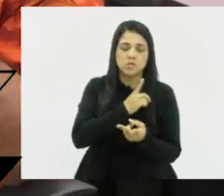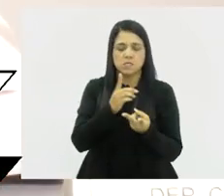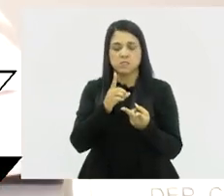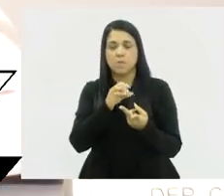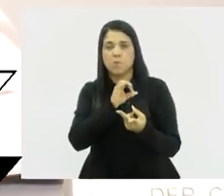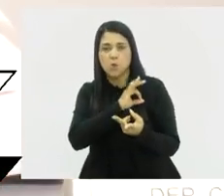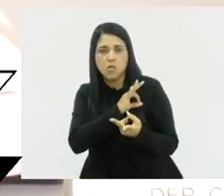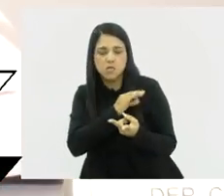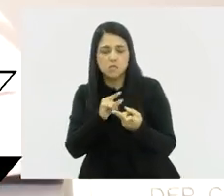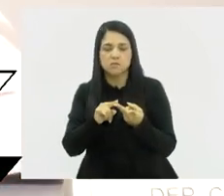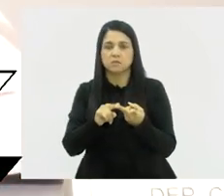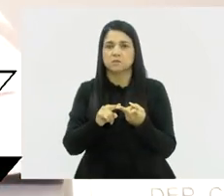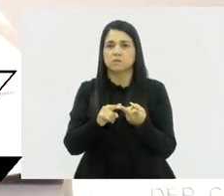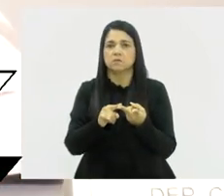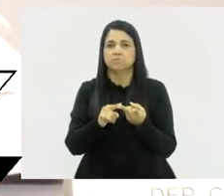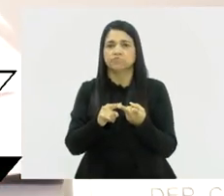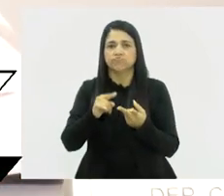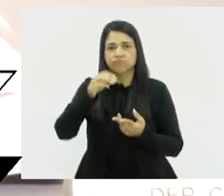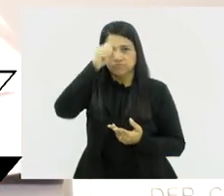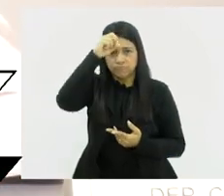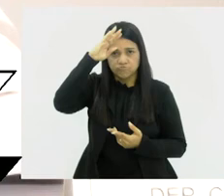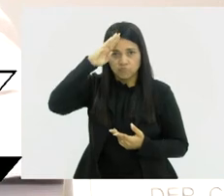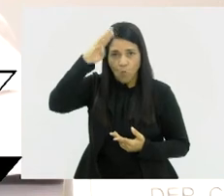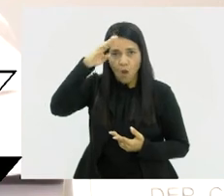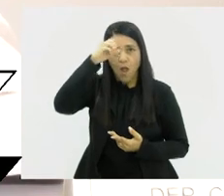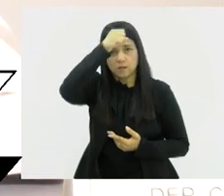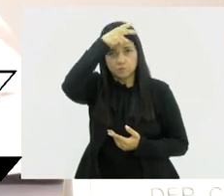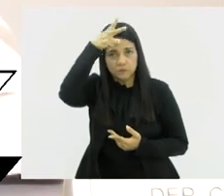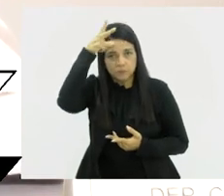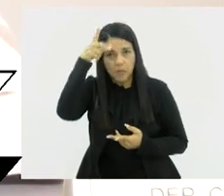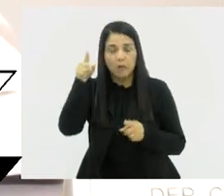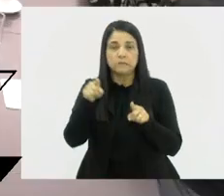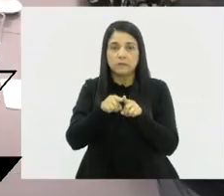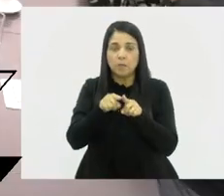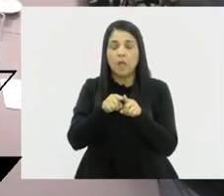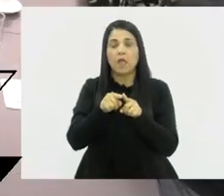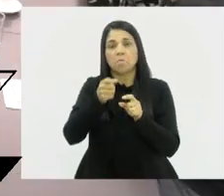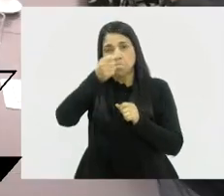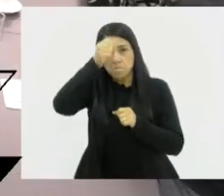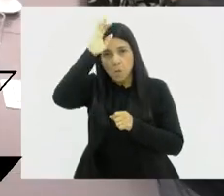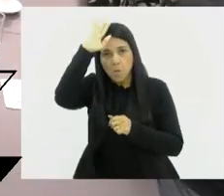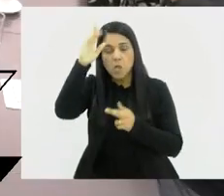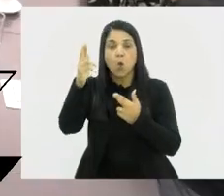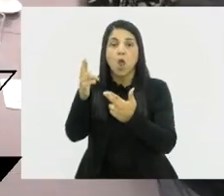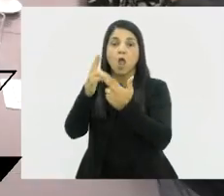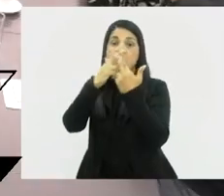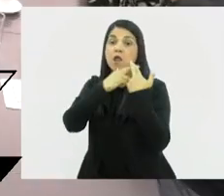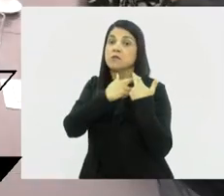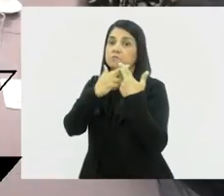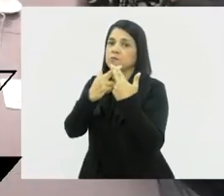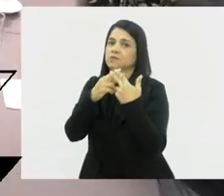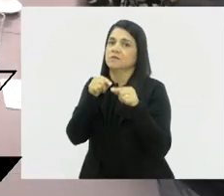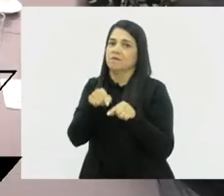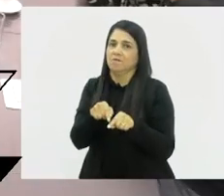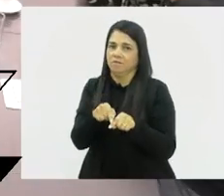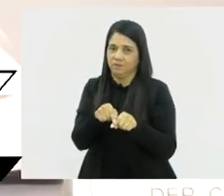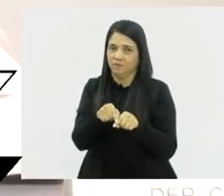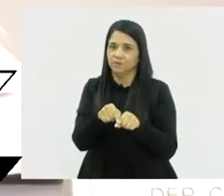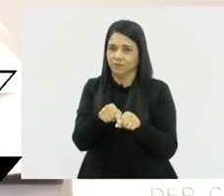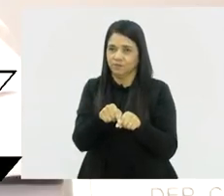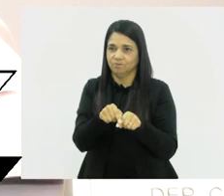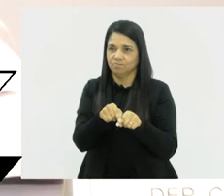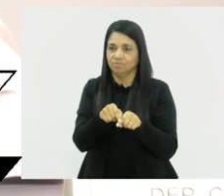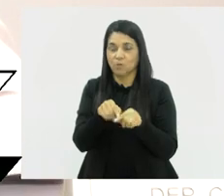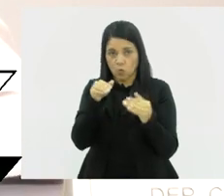especificamente, como também responsáveis, teria algum óbice em relação a isso, já que